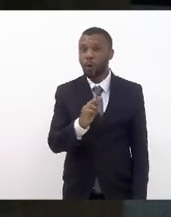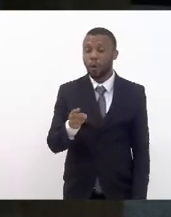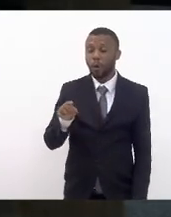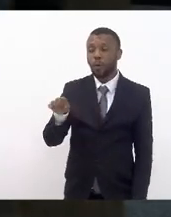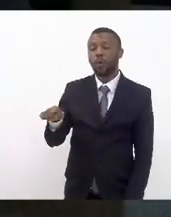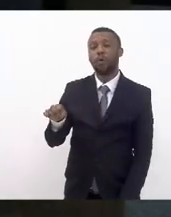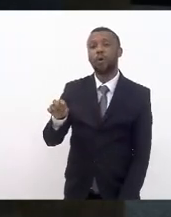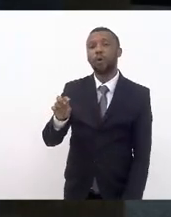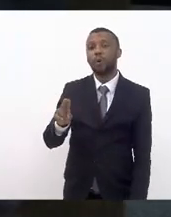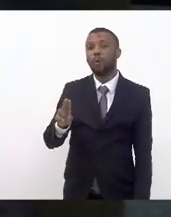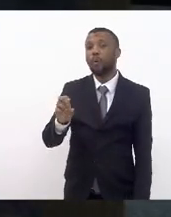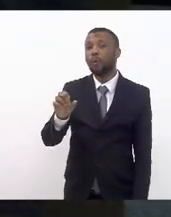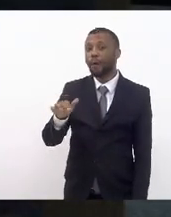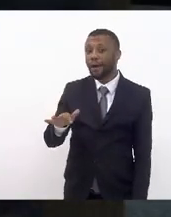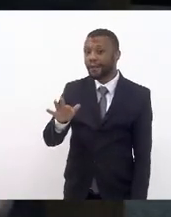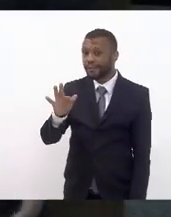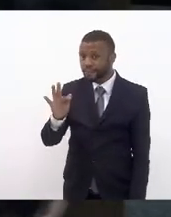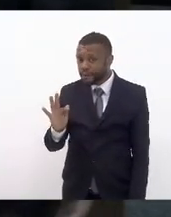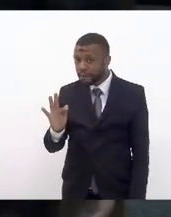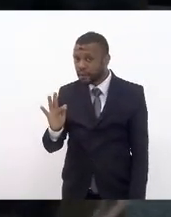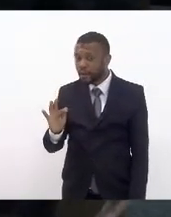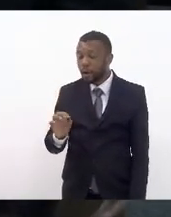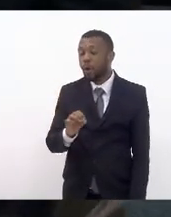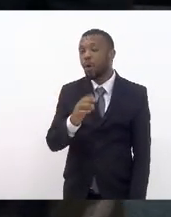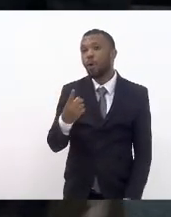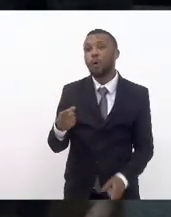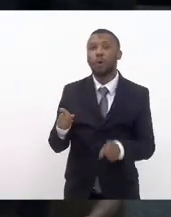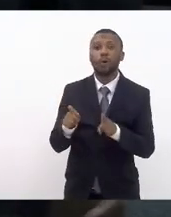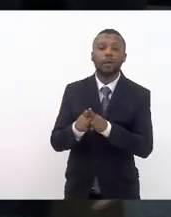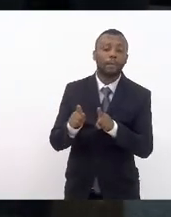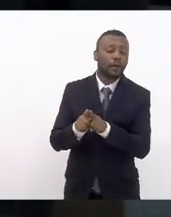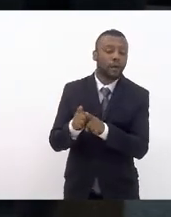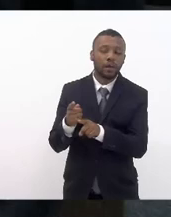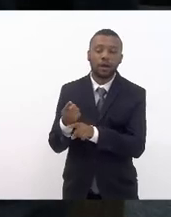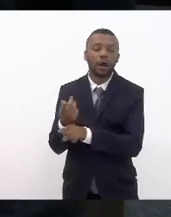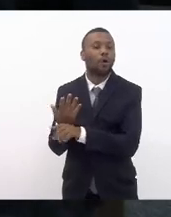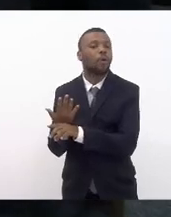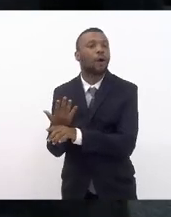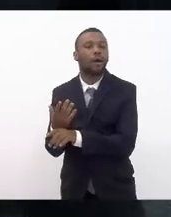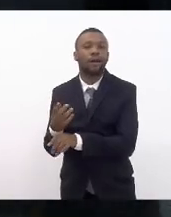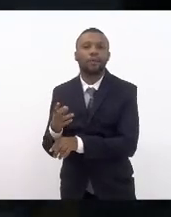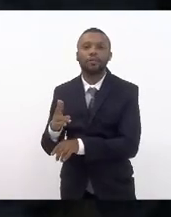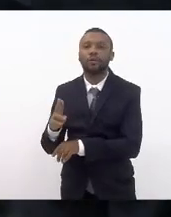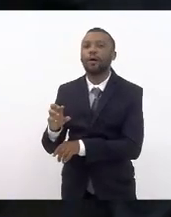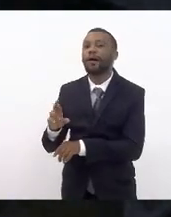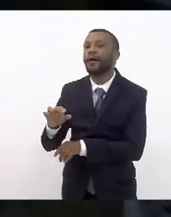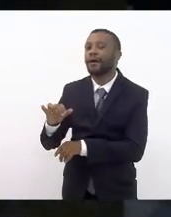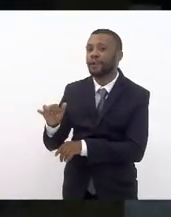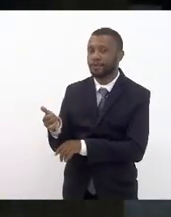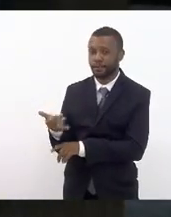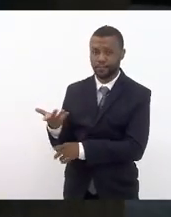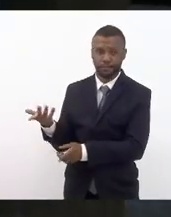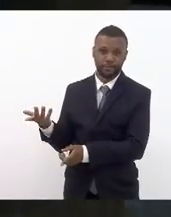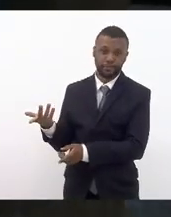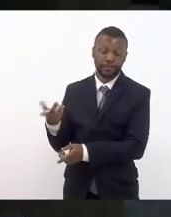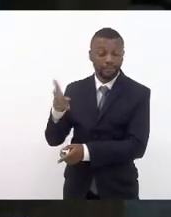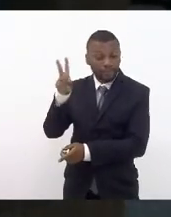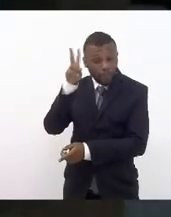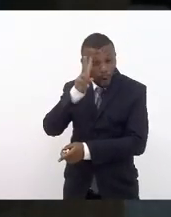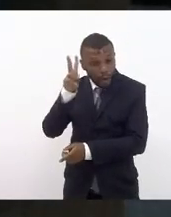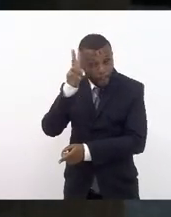UENF, ou até mesmo o UERJ. Há de lembrar, Vossa